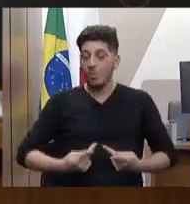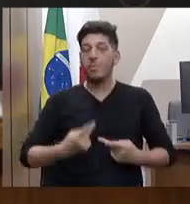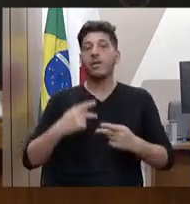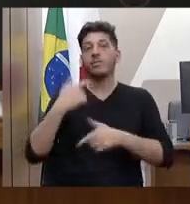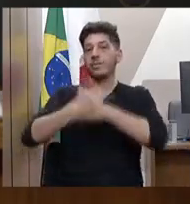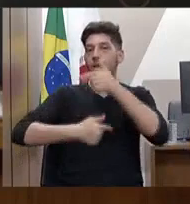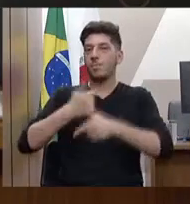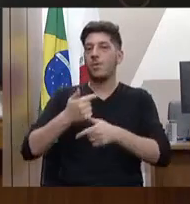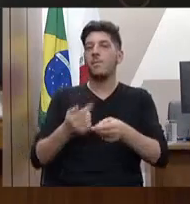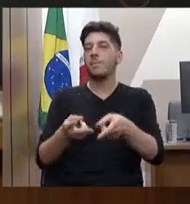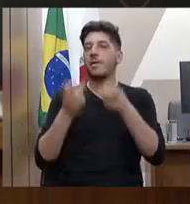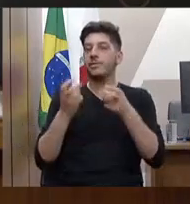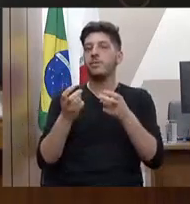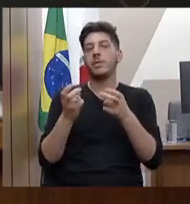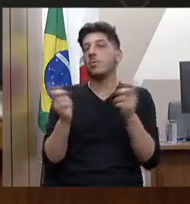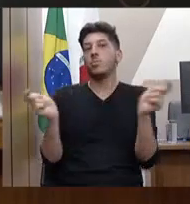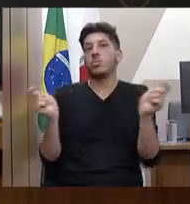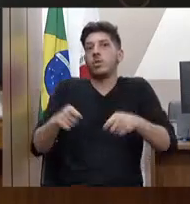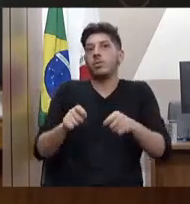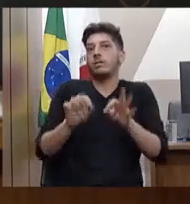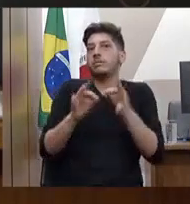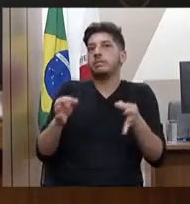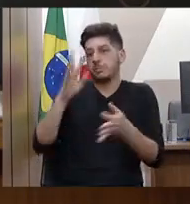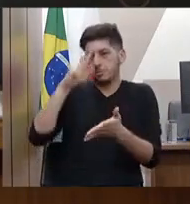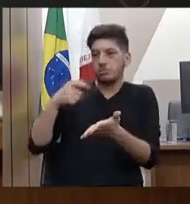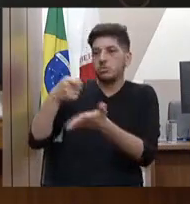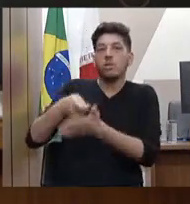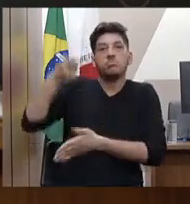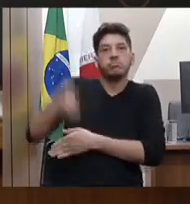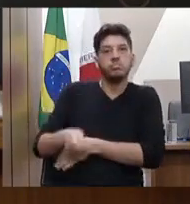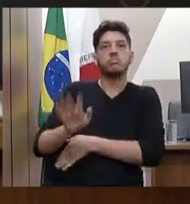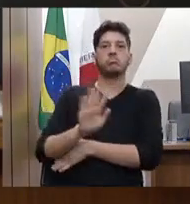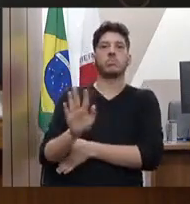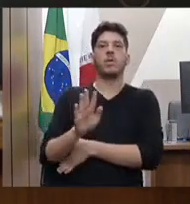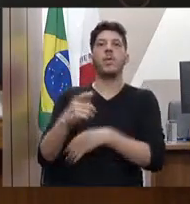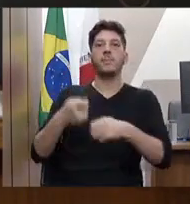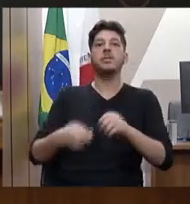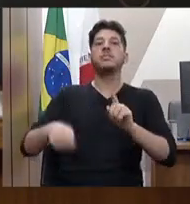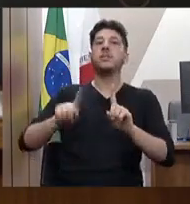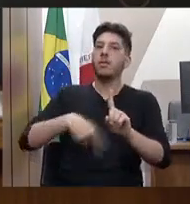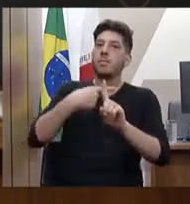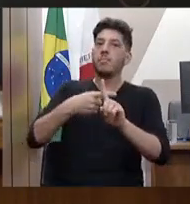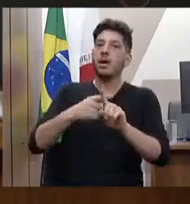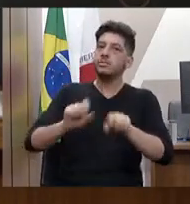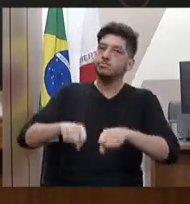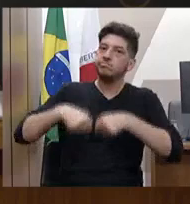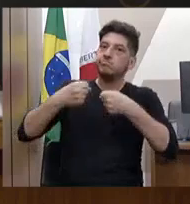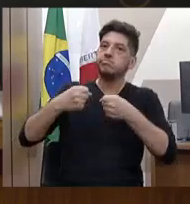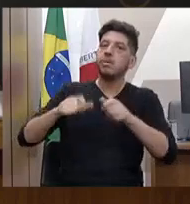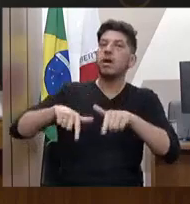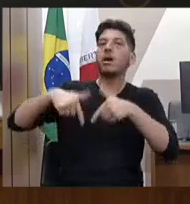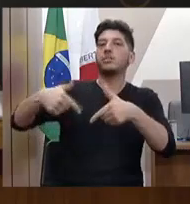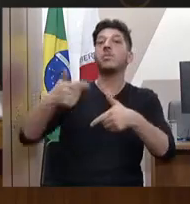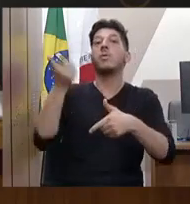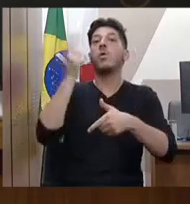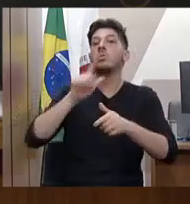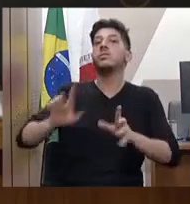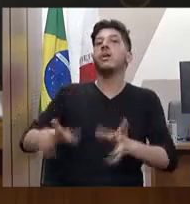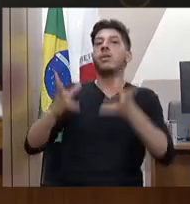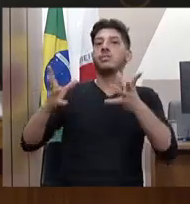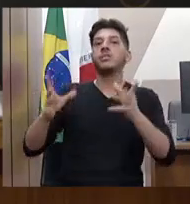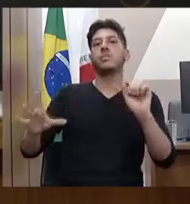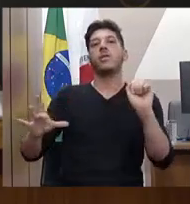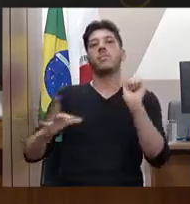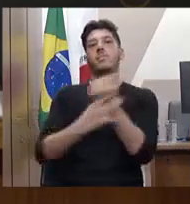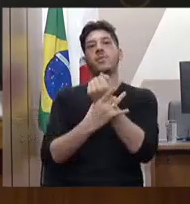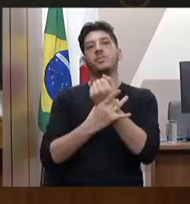se verificando que não basta julgar ele tende a atuar de forma proativa para criação de uma cultura de proteção